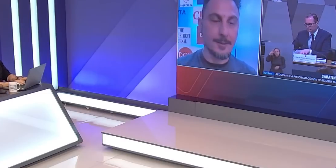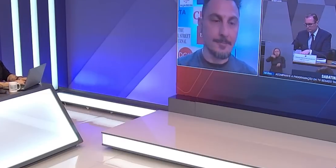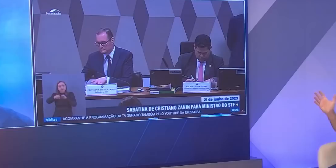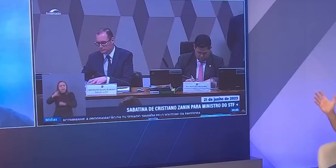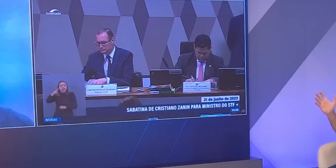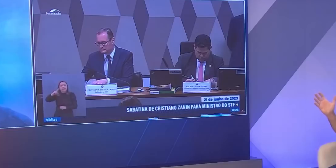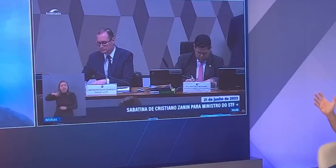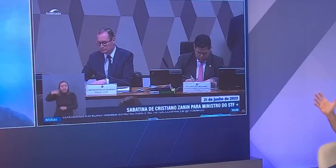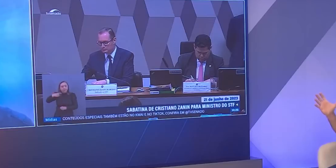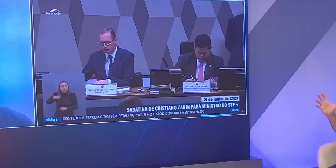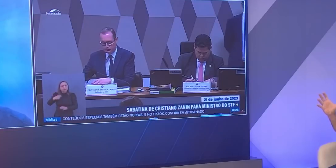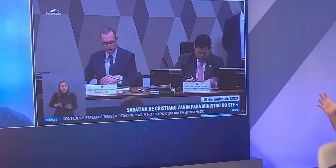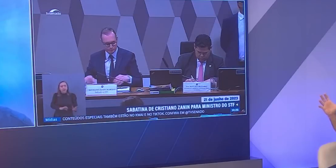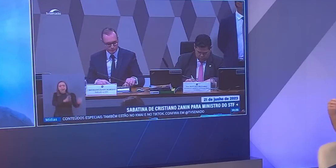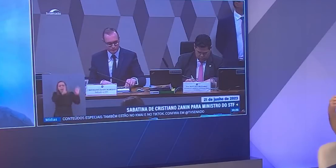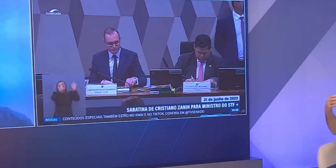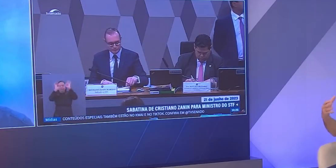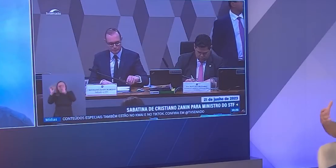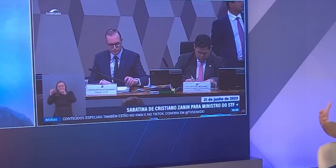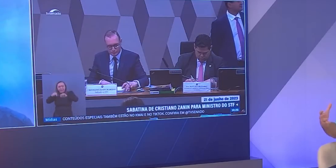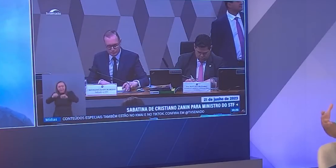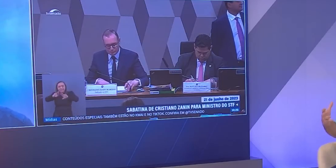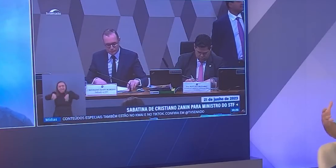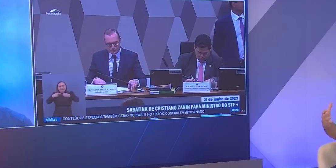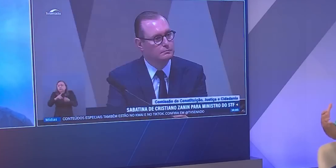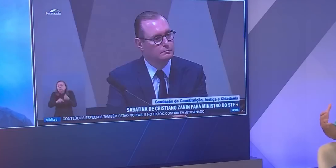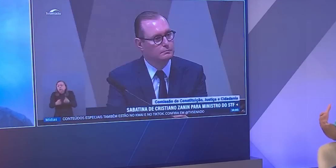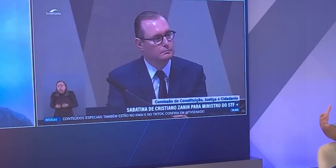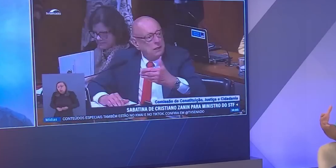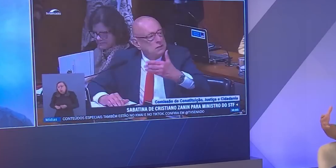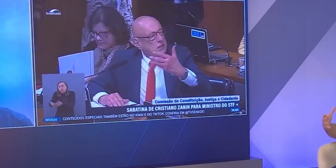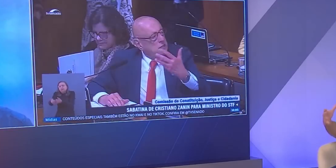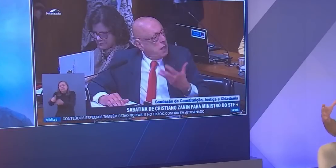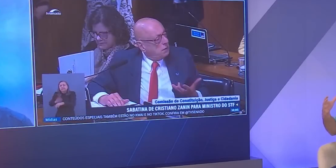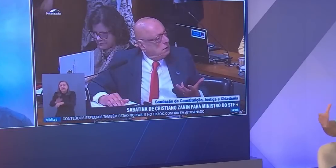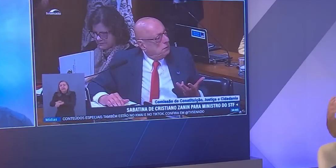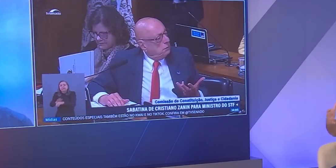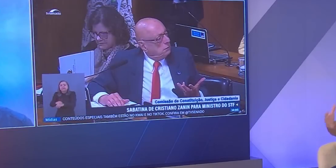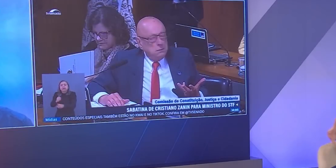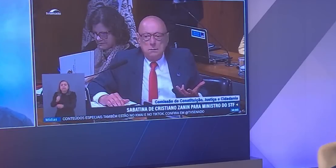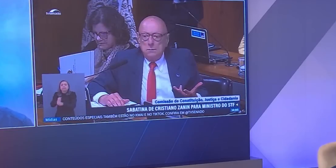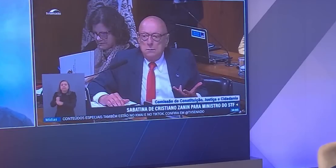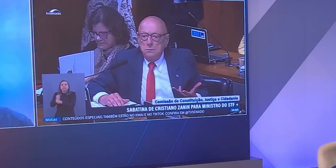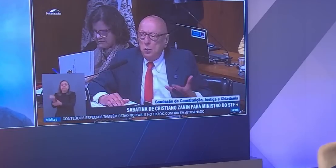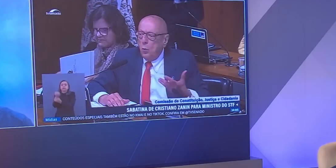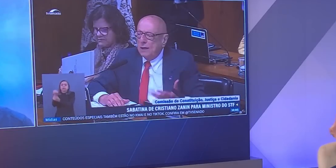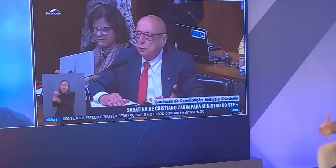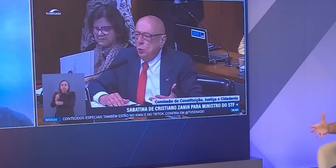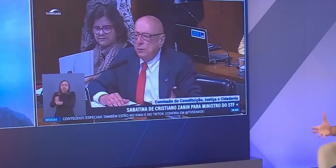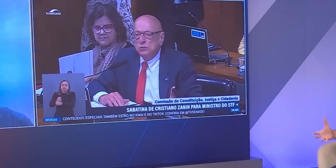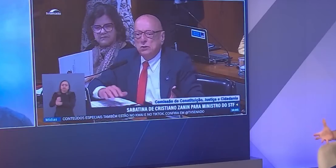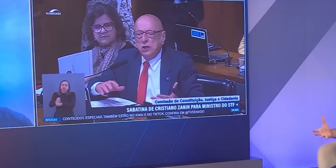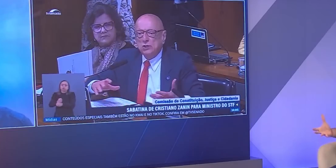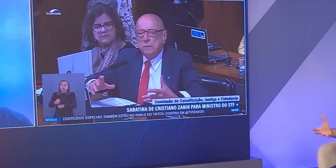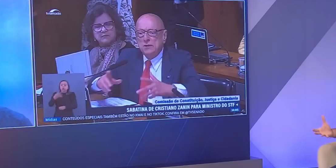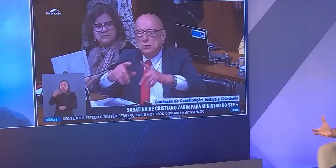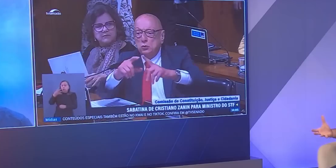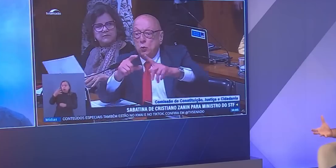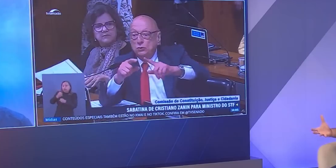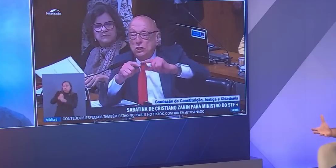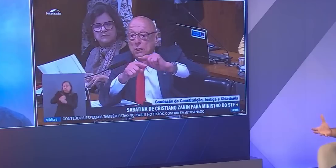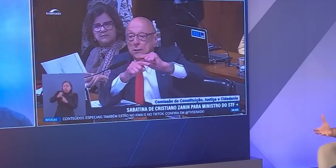a questão é o seguinte, a opinião pública, o poder dela, vem exatamente de colocar essa